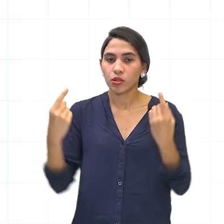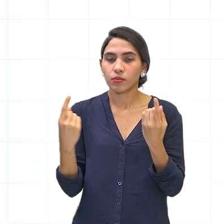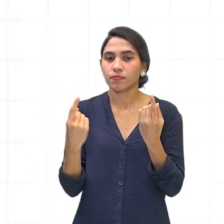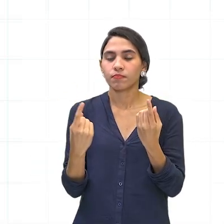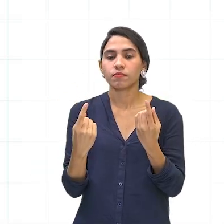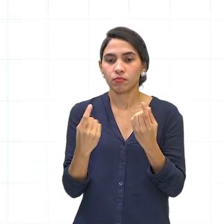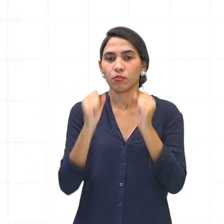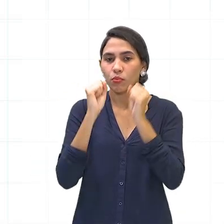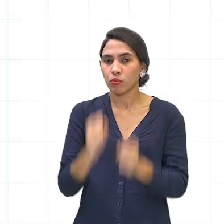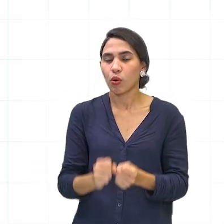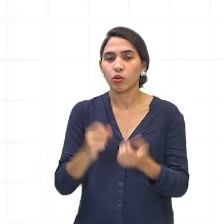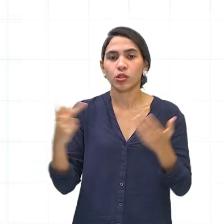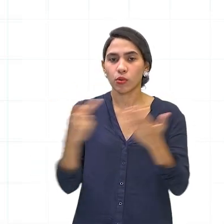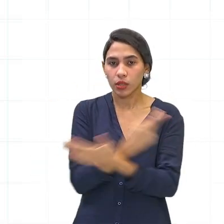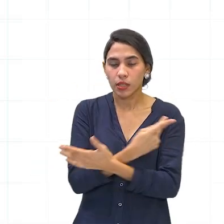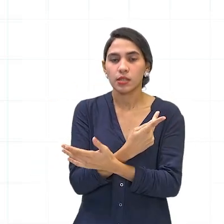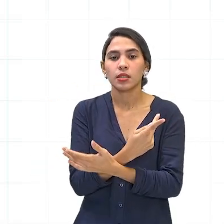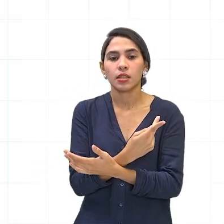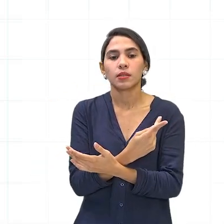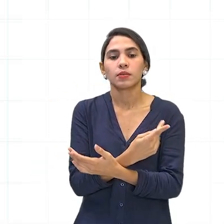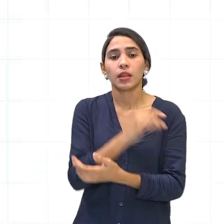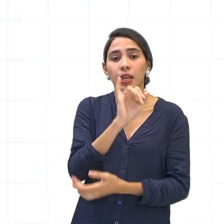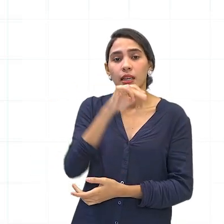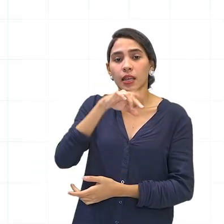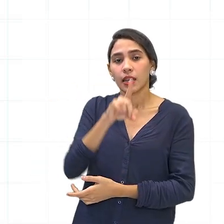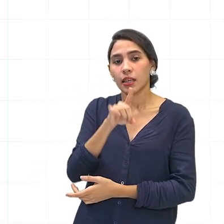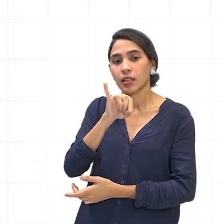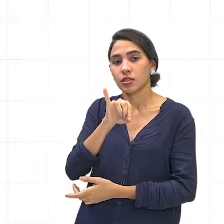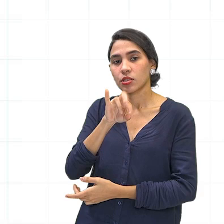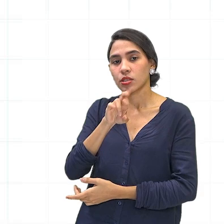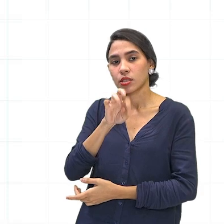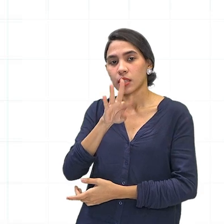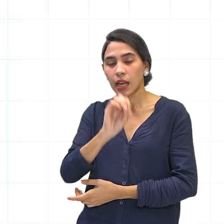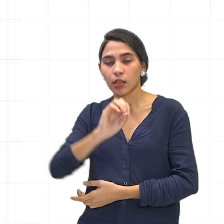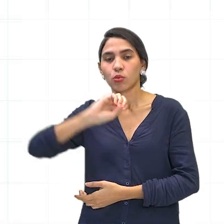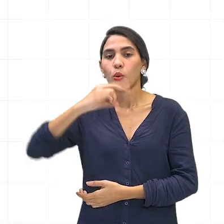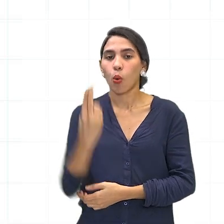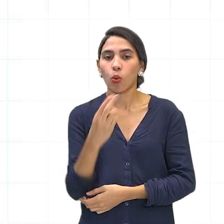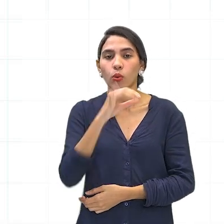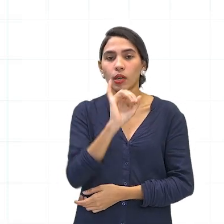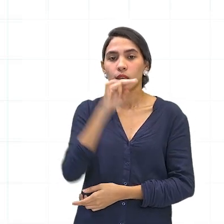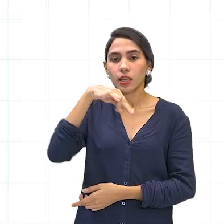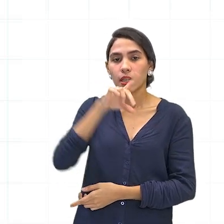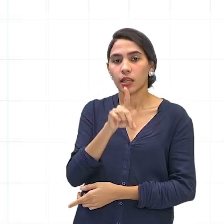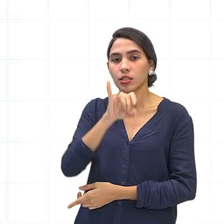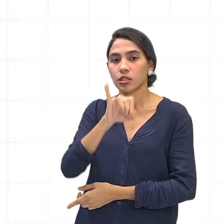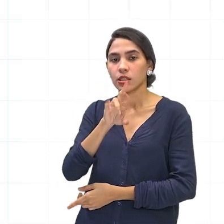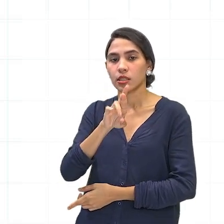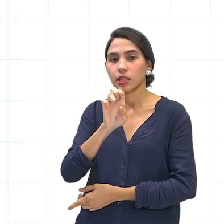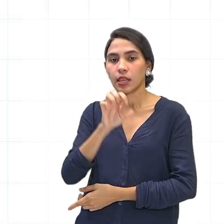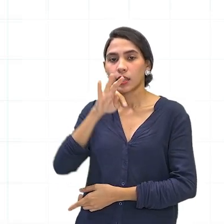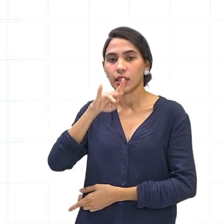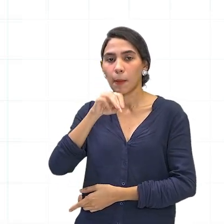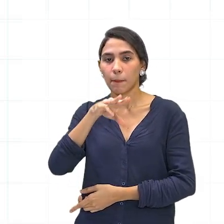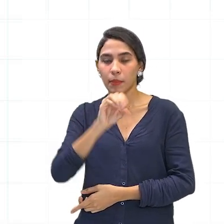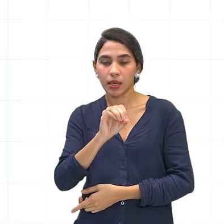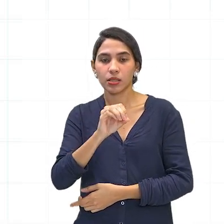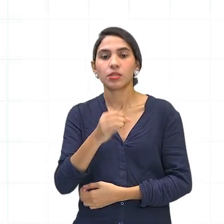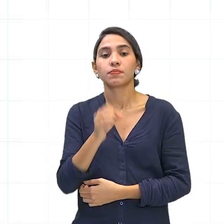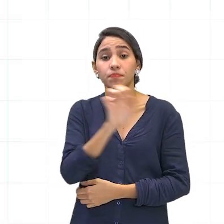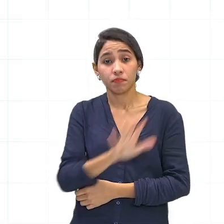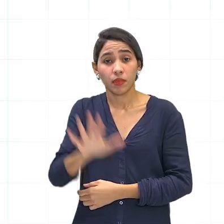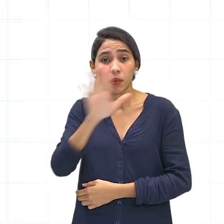sem a metamorfose, ou indiretamente, quando acontece com metamorfose. Para a gente relembrar essa diferença, a gente tem aí na